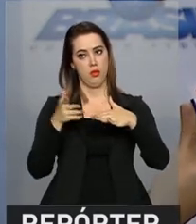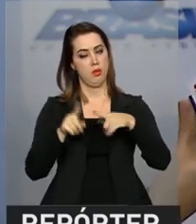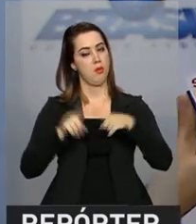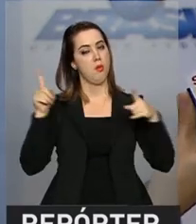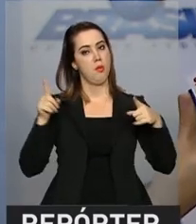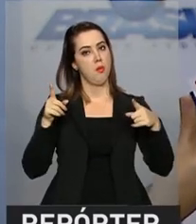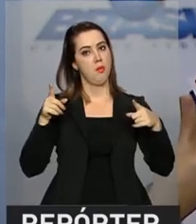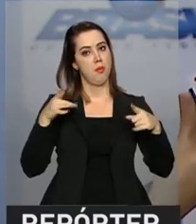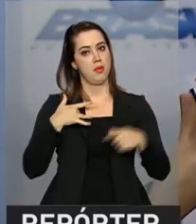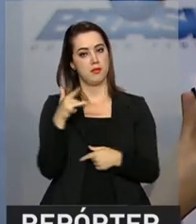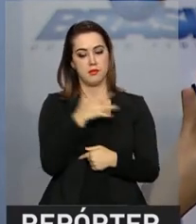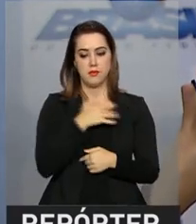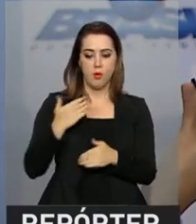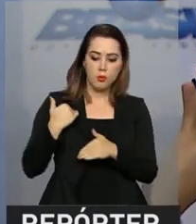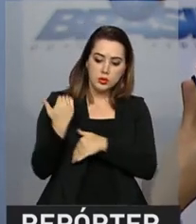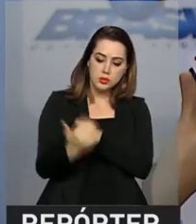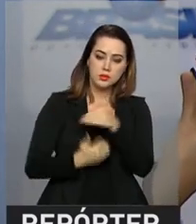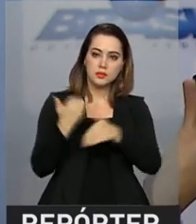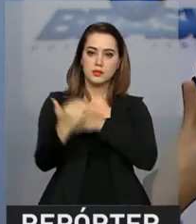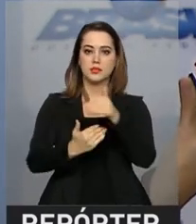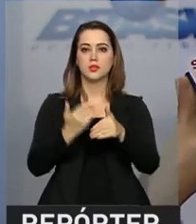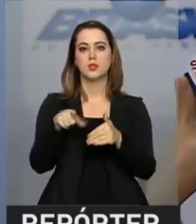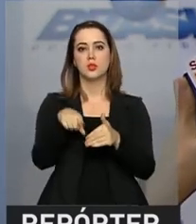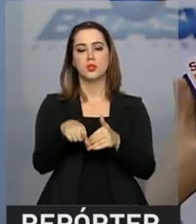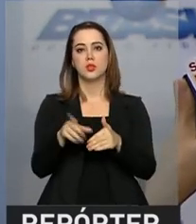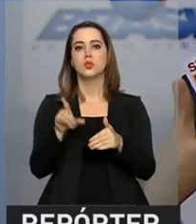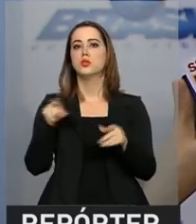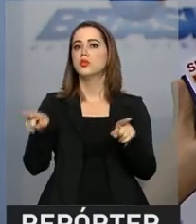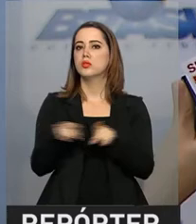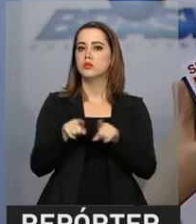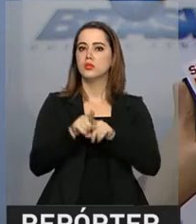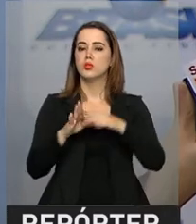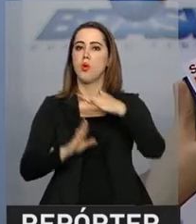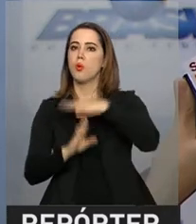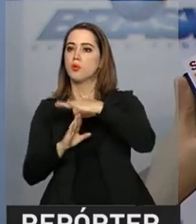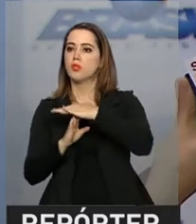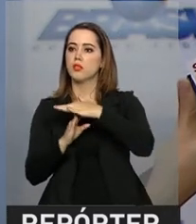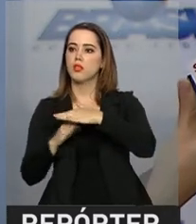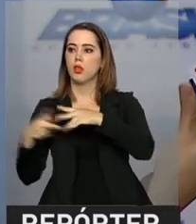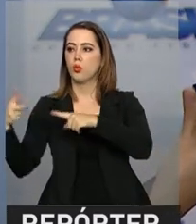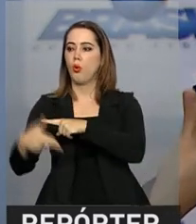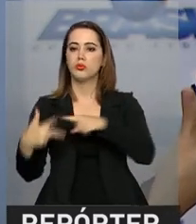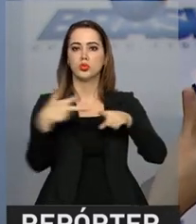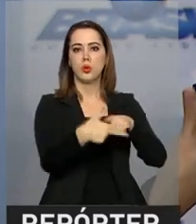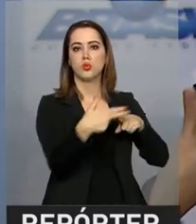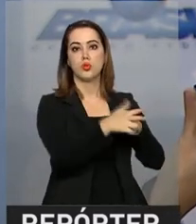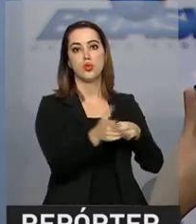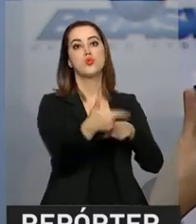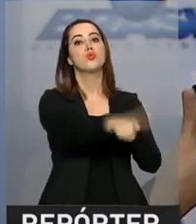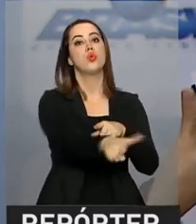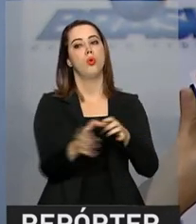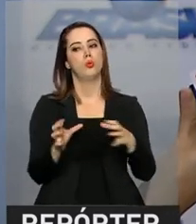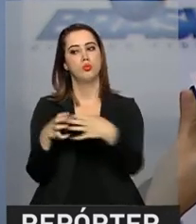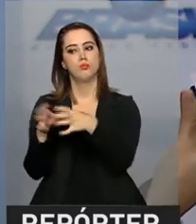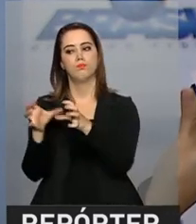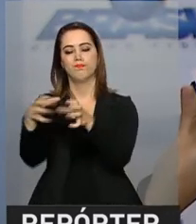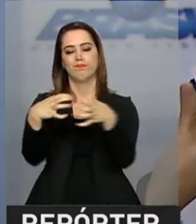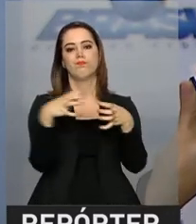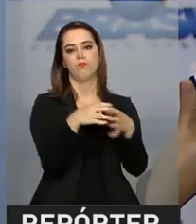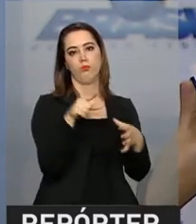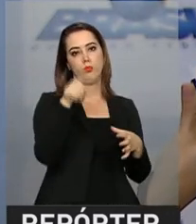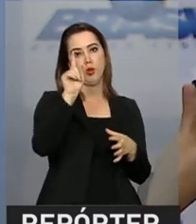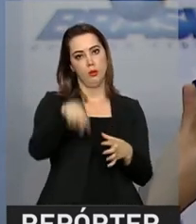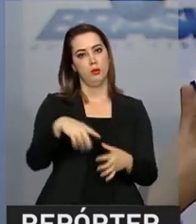da saúde serão mantidos. E a acomodação do teto se dará em outras áreas, o que é muito importante para o